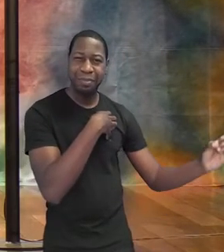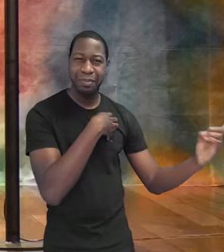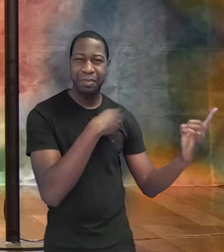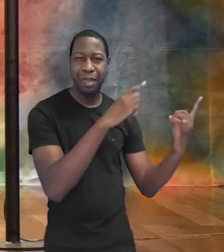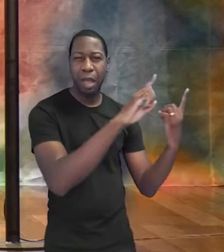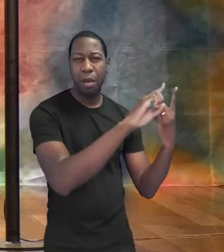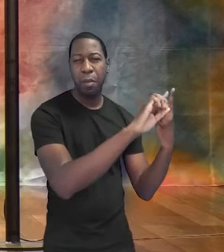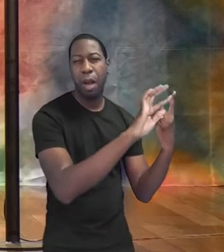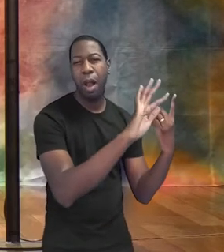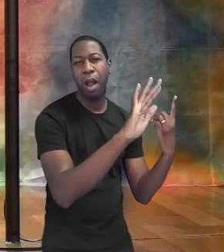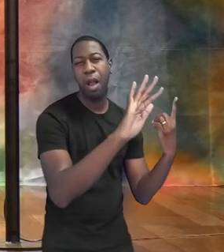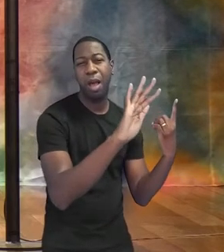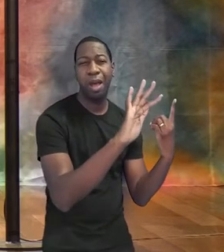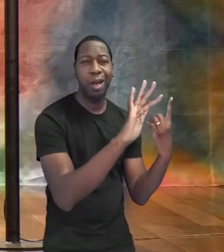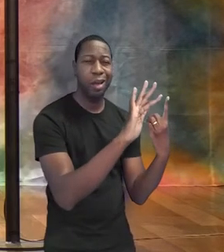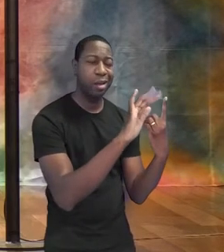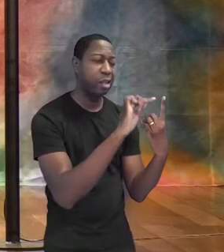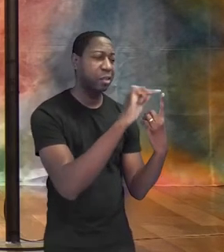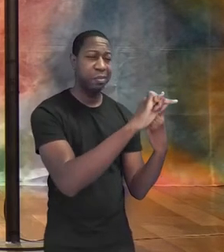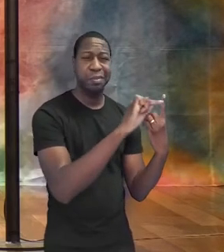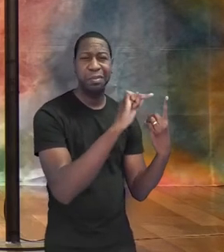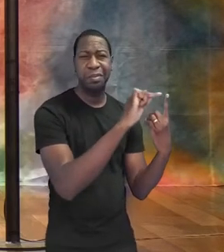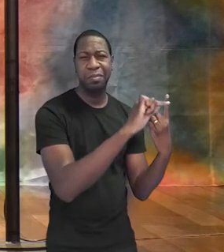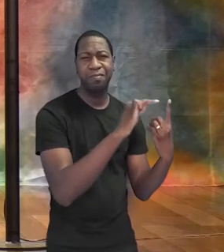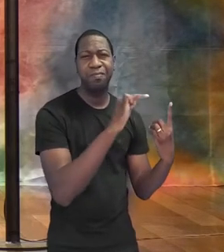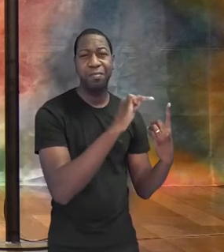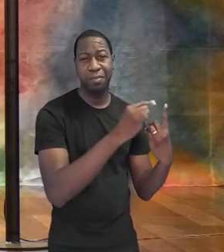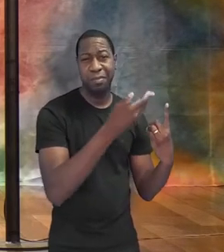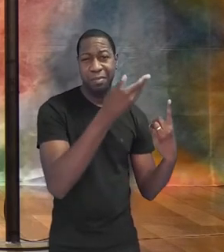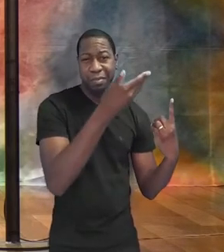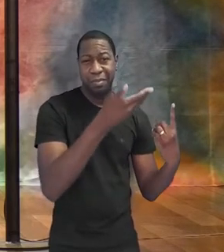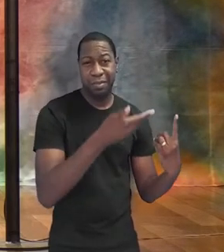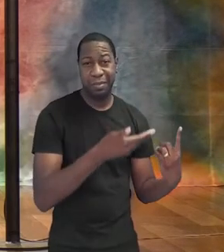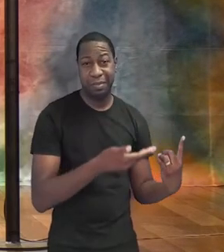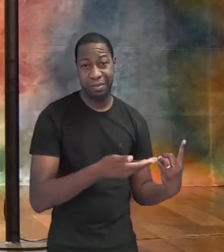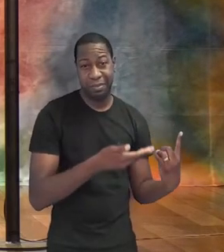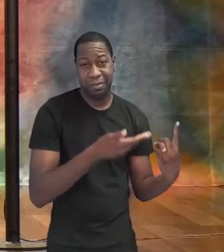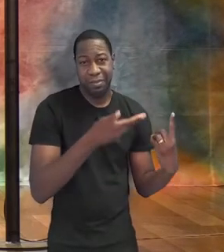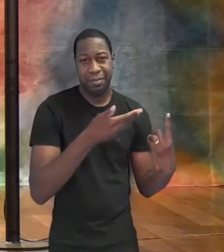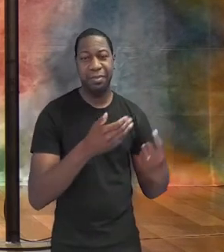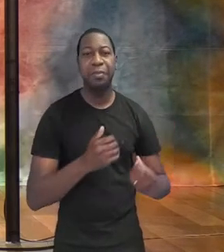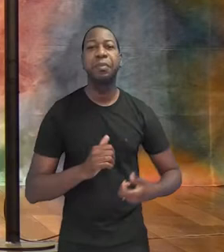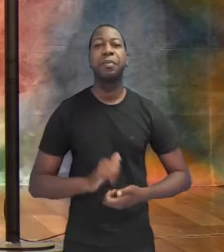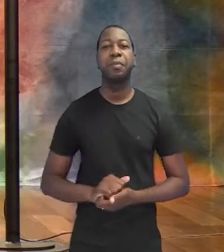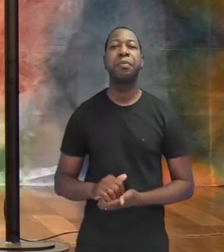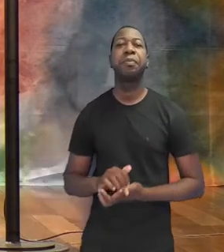o pensamento, a alma, o desgosto de você.